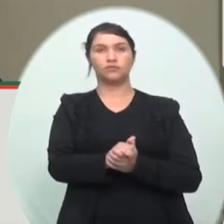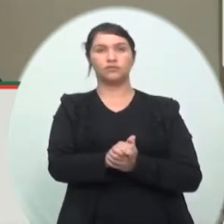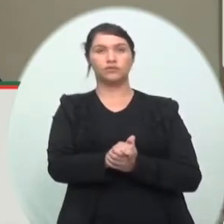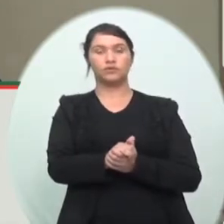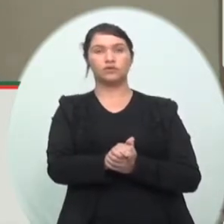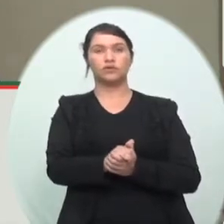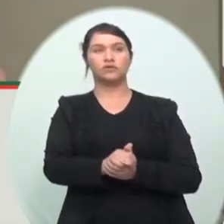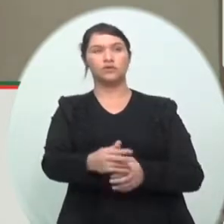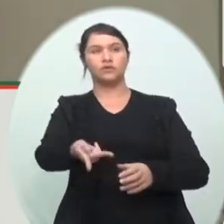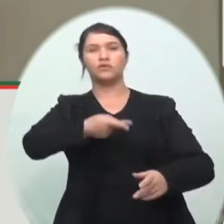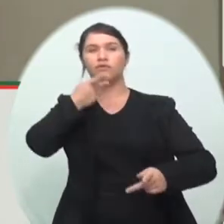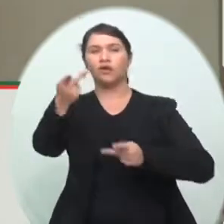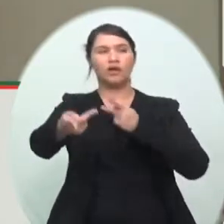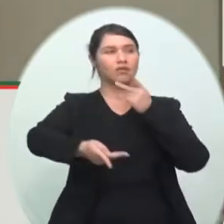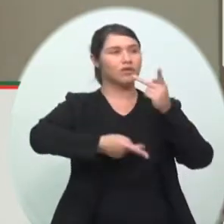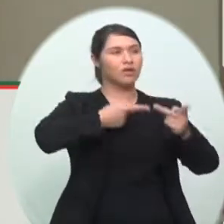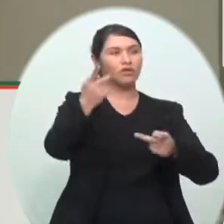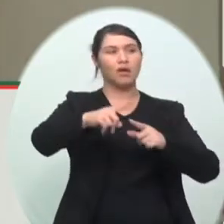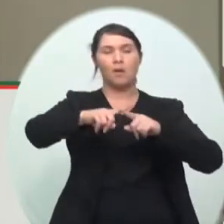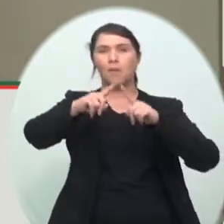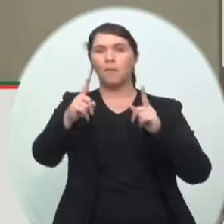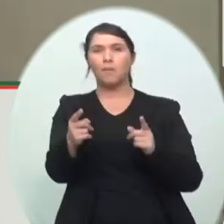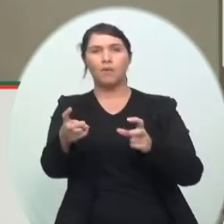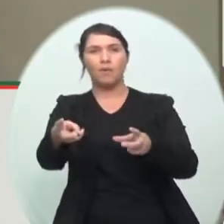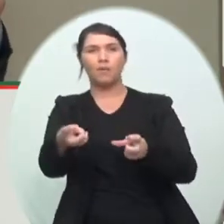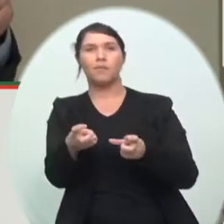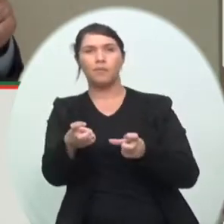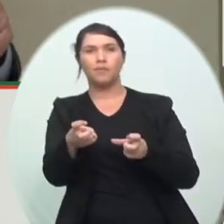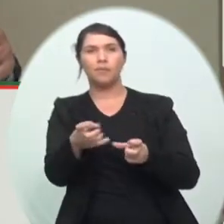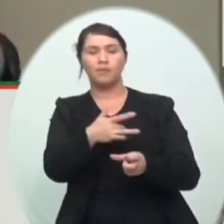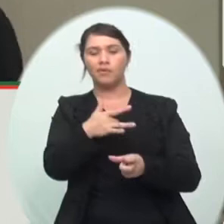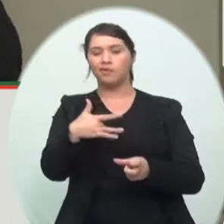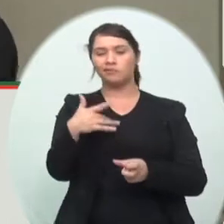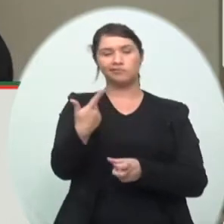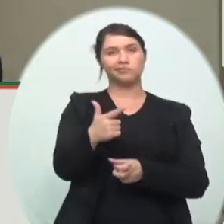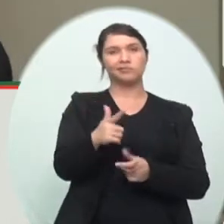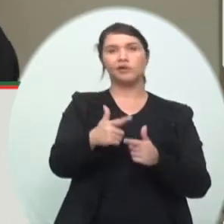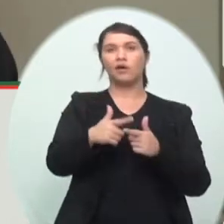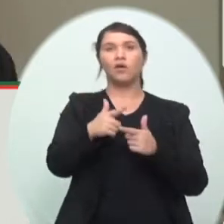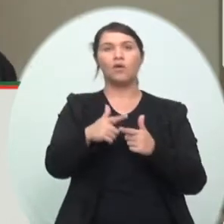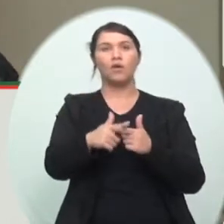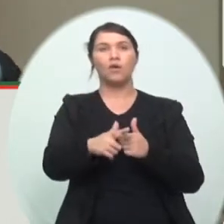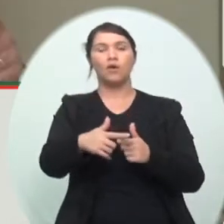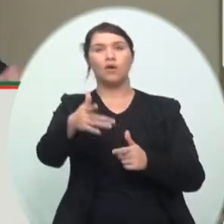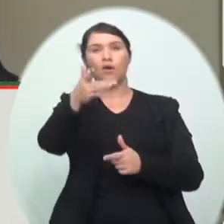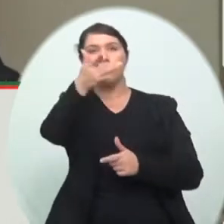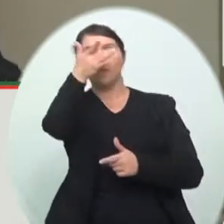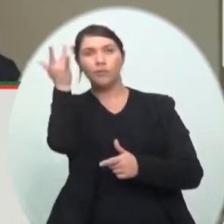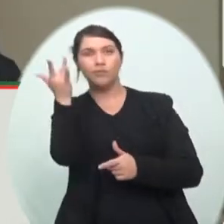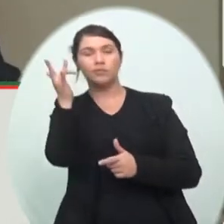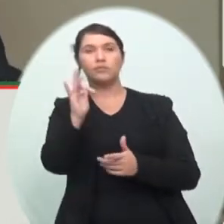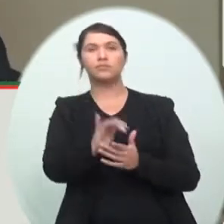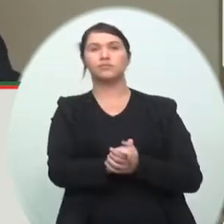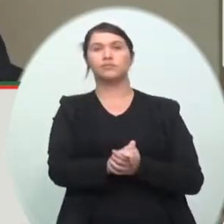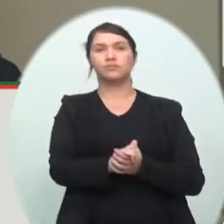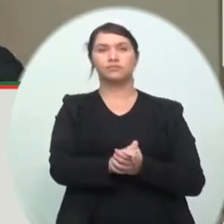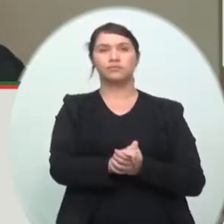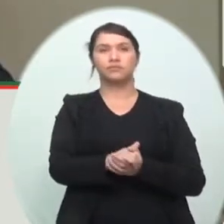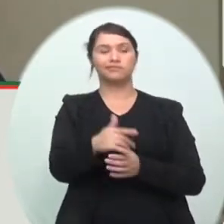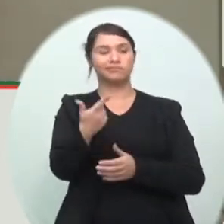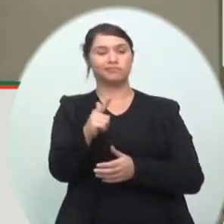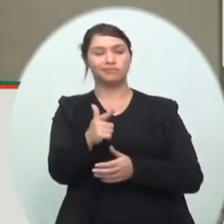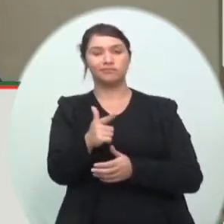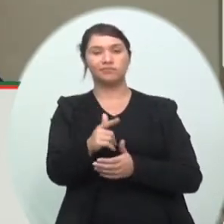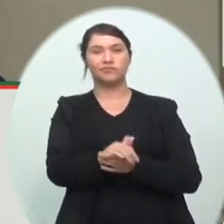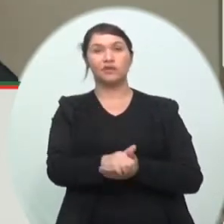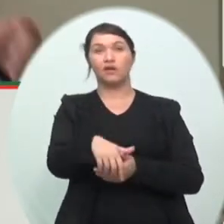funciona. Não funciona porque aquele cidadão lá da ponta não dá as devidas informações que precisa chegar até o